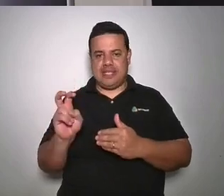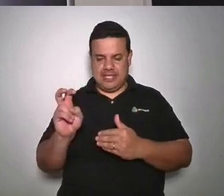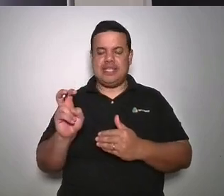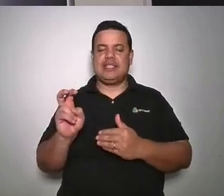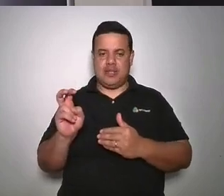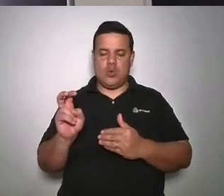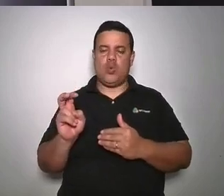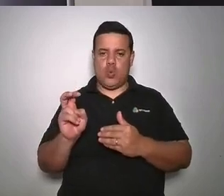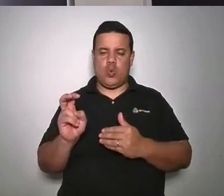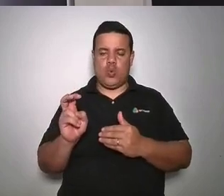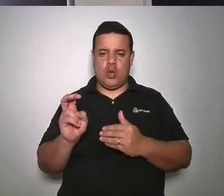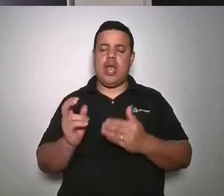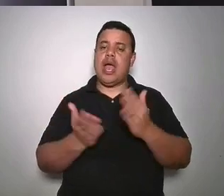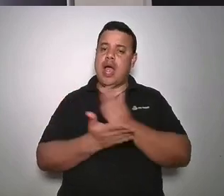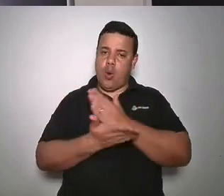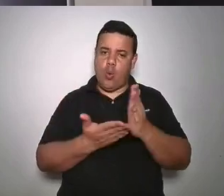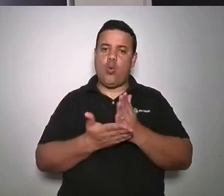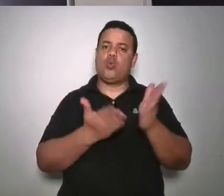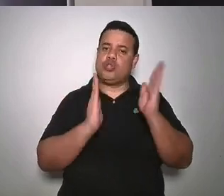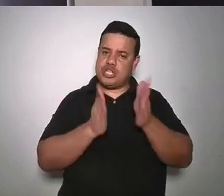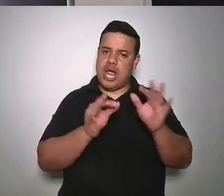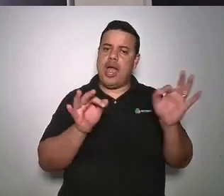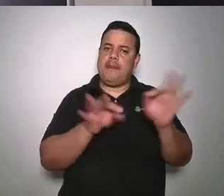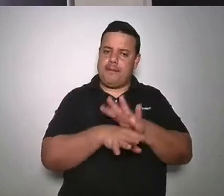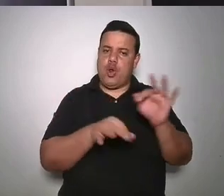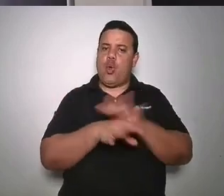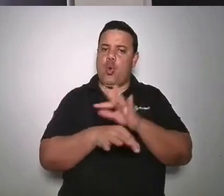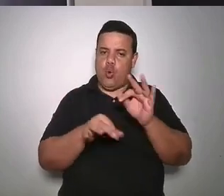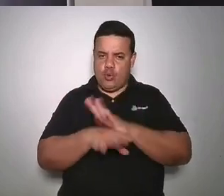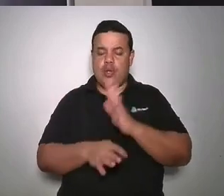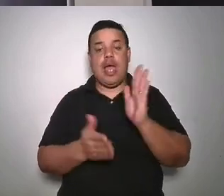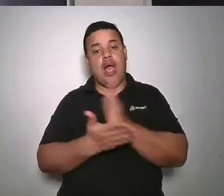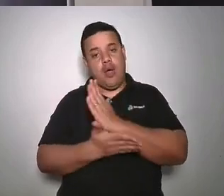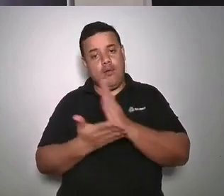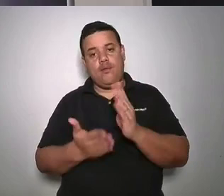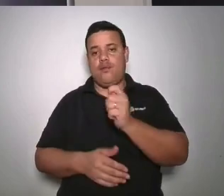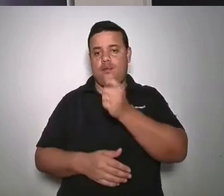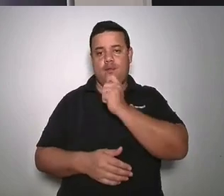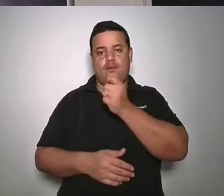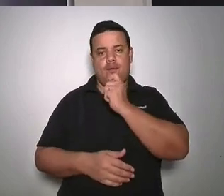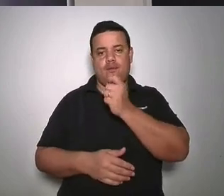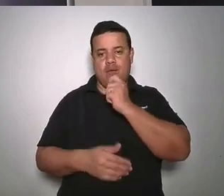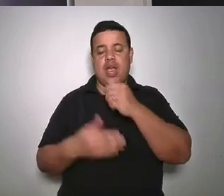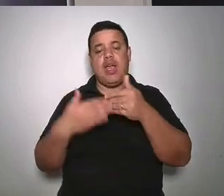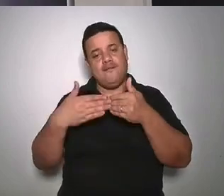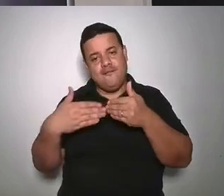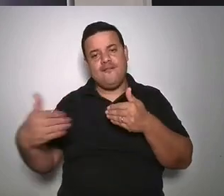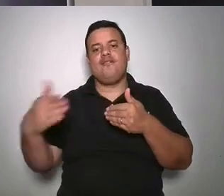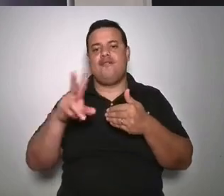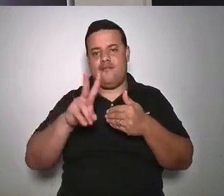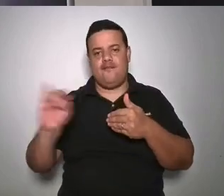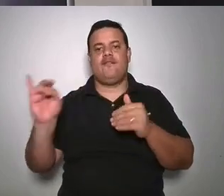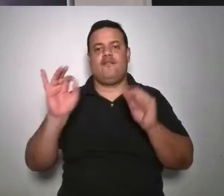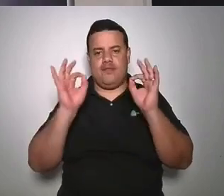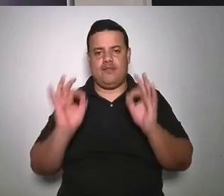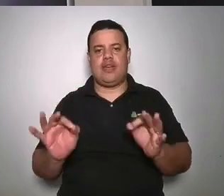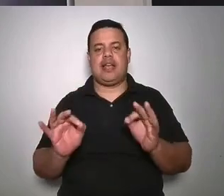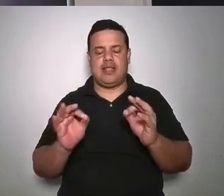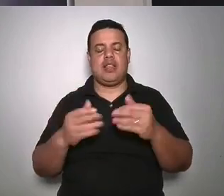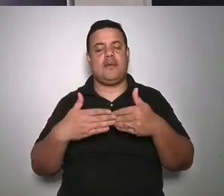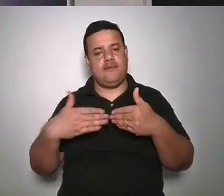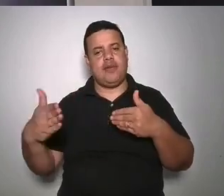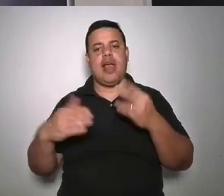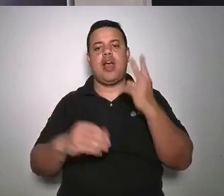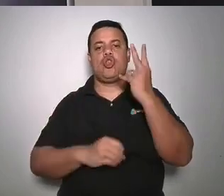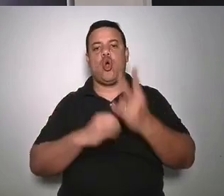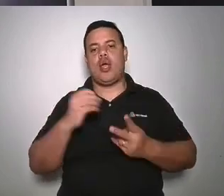foi cumprida, parte já foi realizada e parte está por se realizar, tem mais 2 anos para